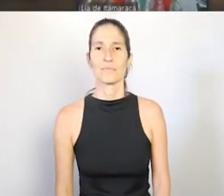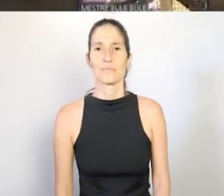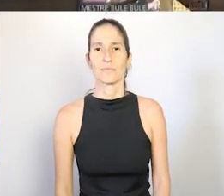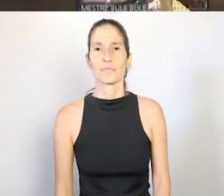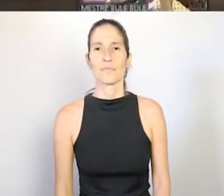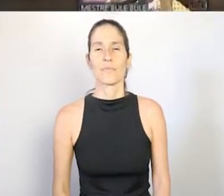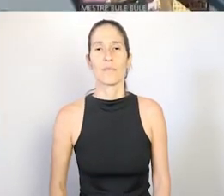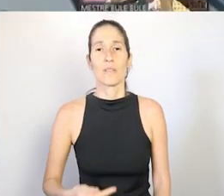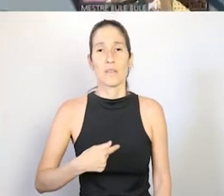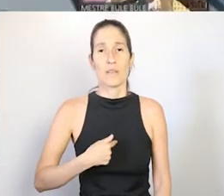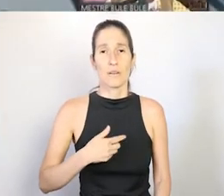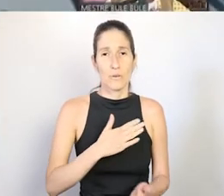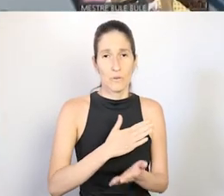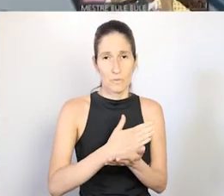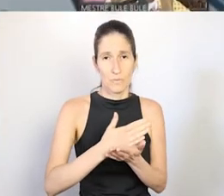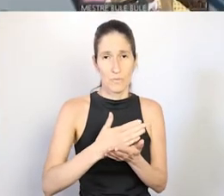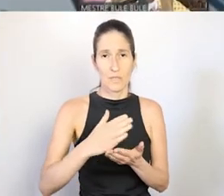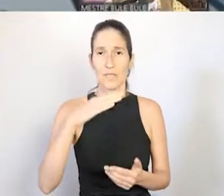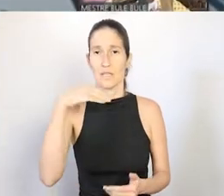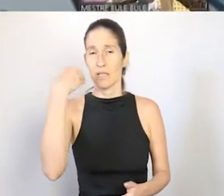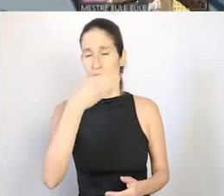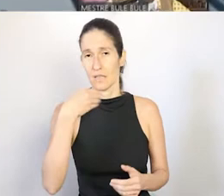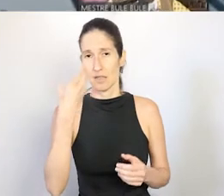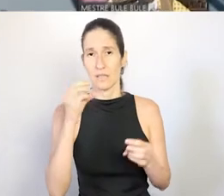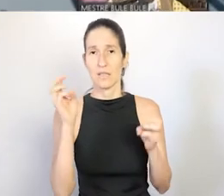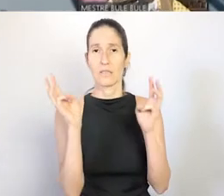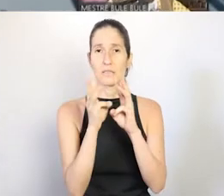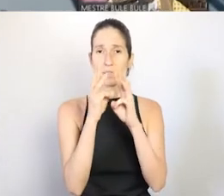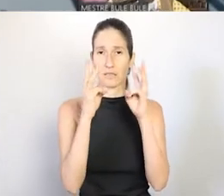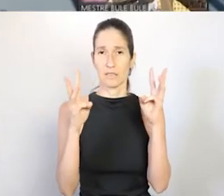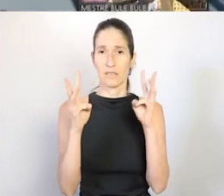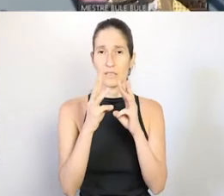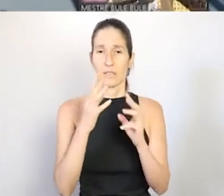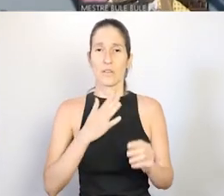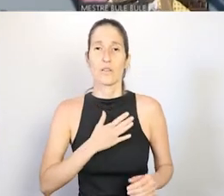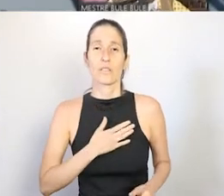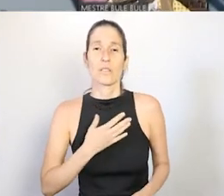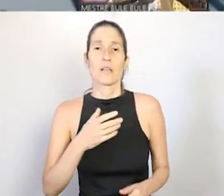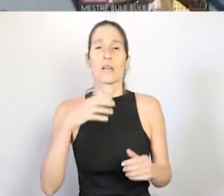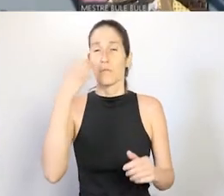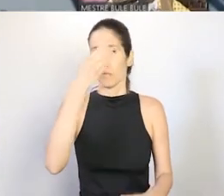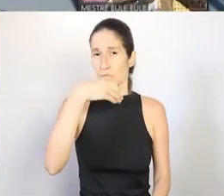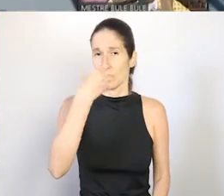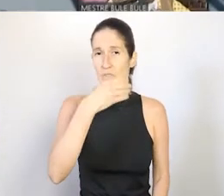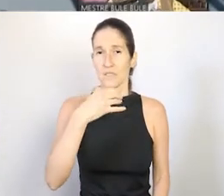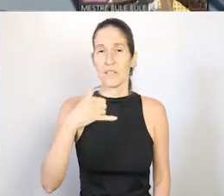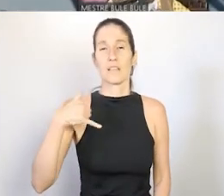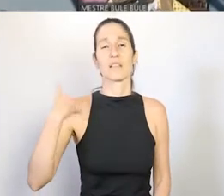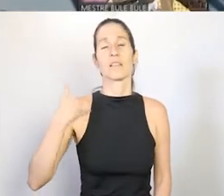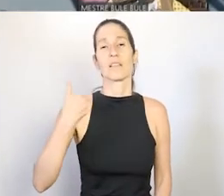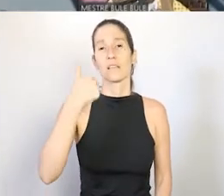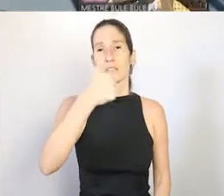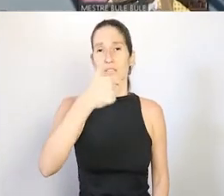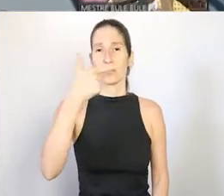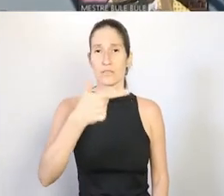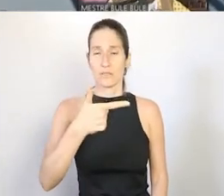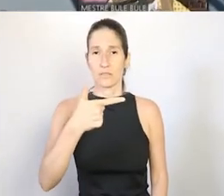Eu comecei a cantar cigano, me interessar pela música, com 12 anos de